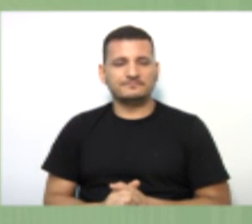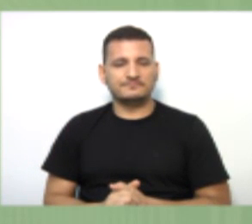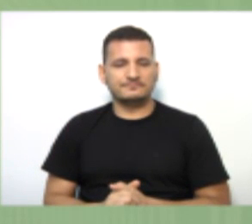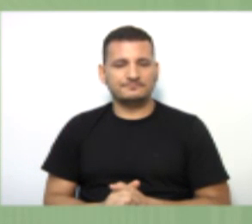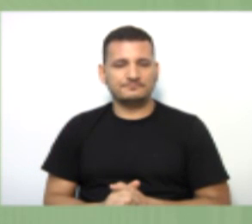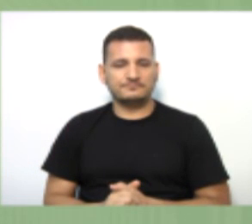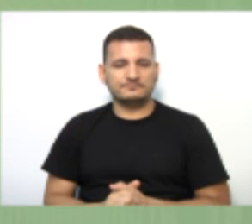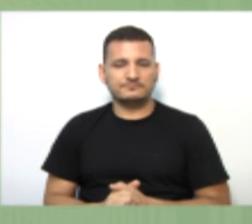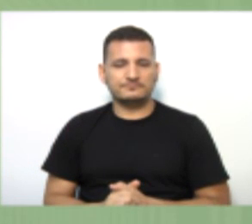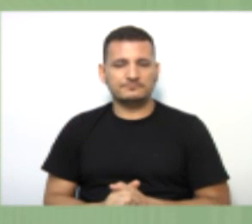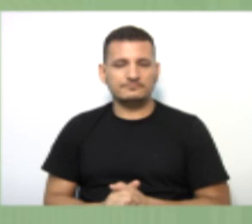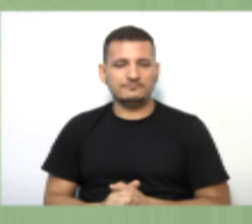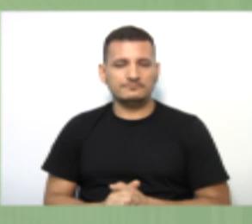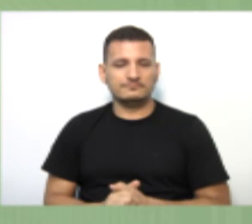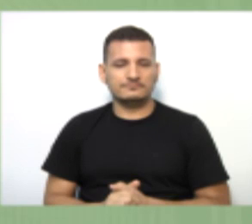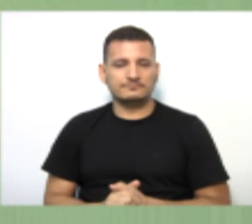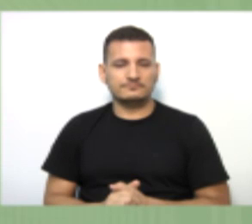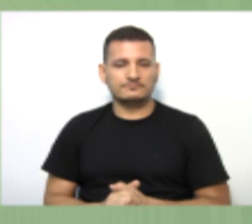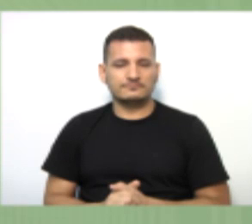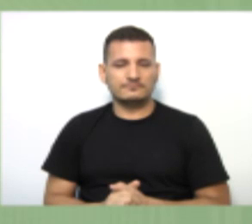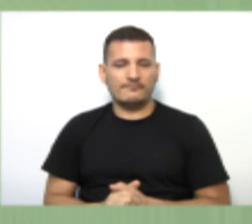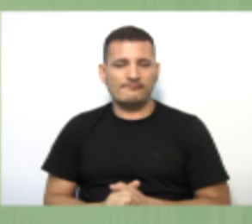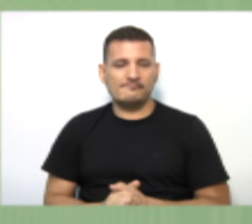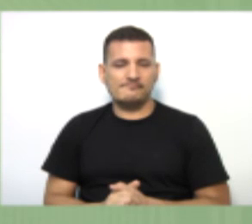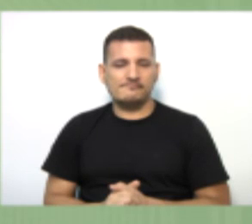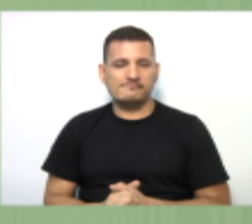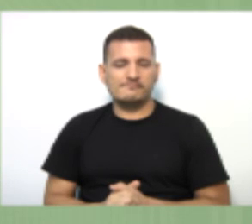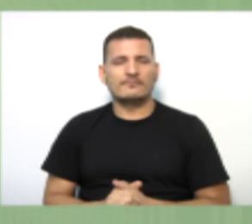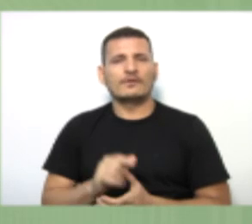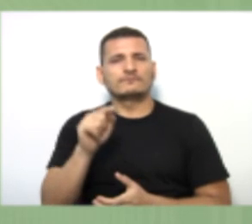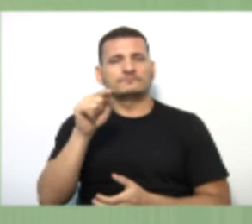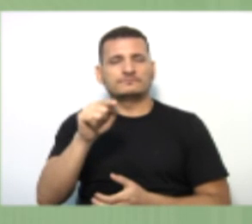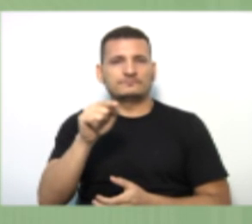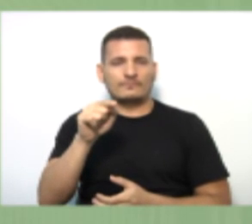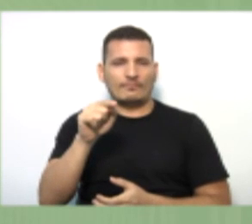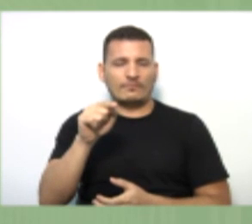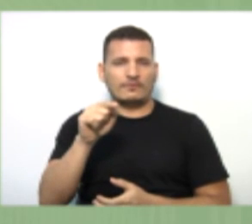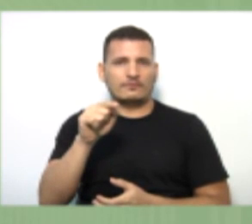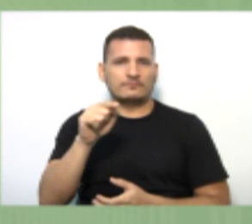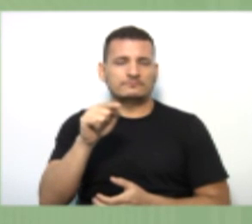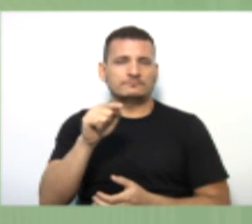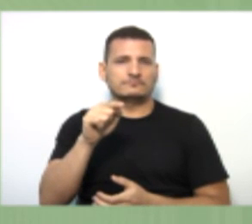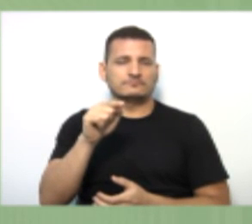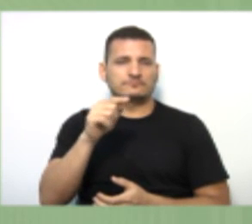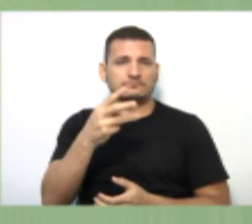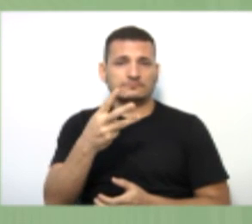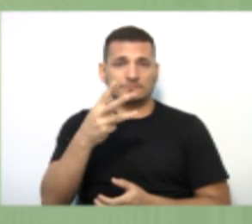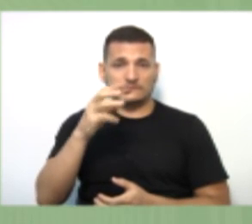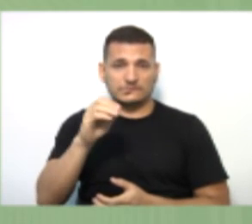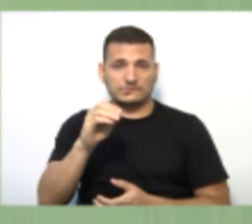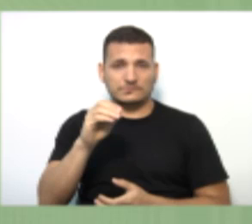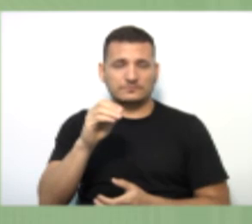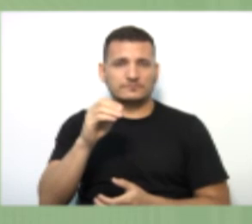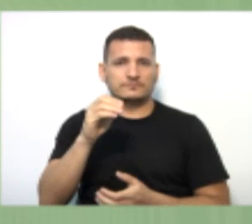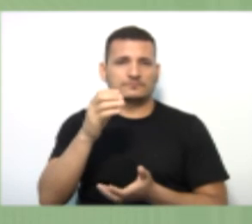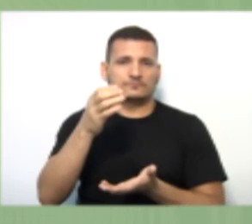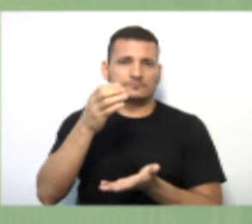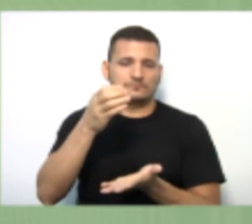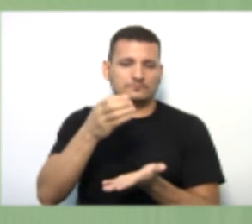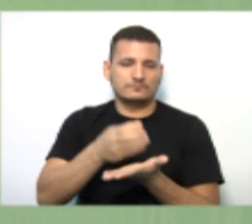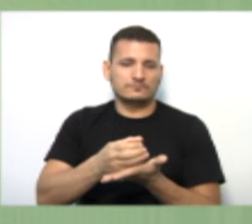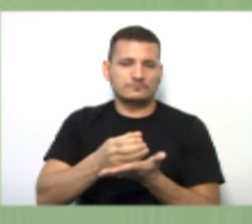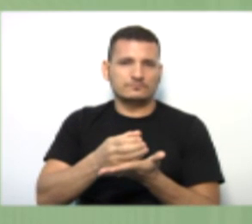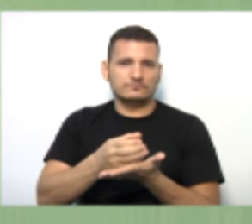algoritmo. Seguinte situação manual. Você coloca 30 copos em um suporte